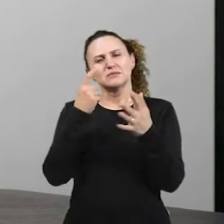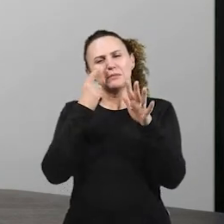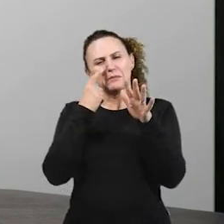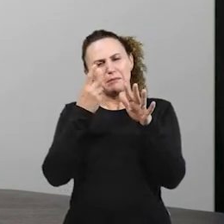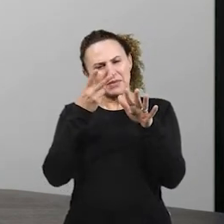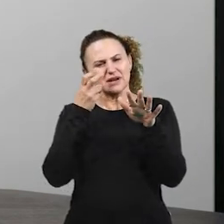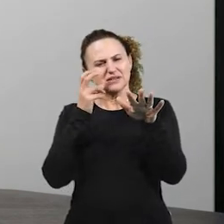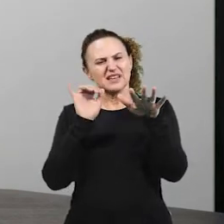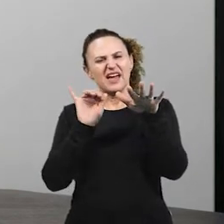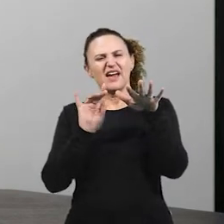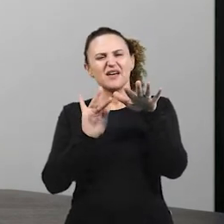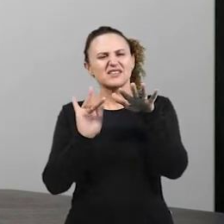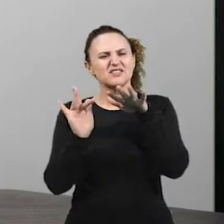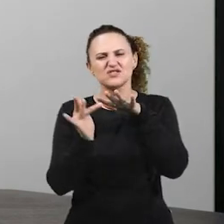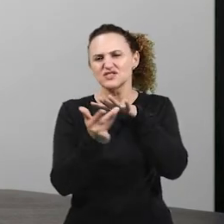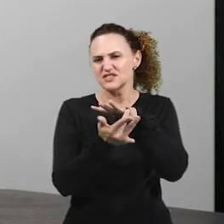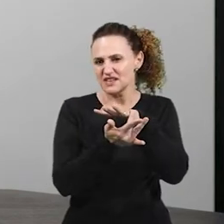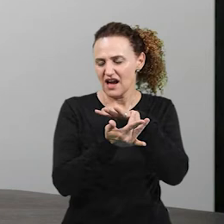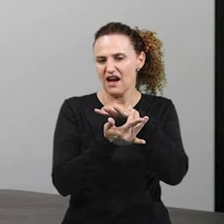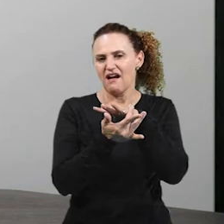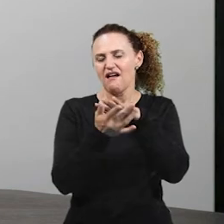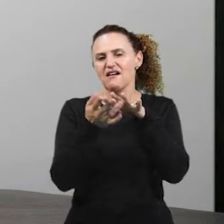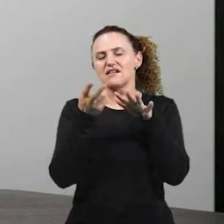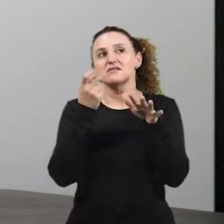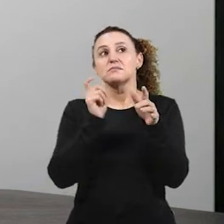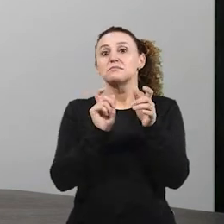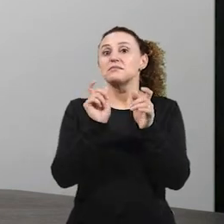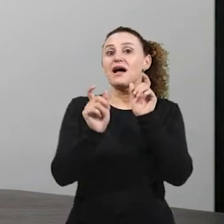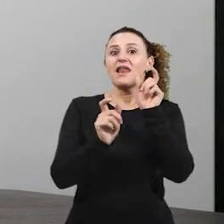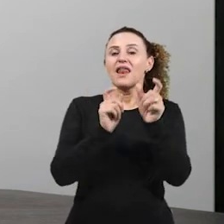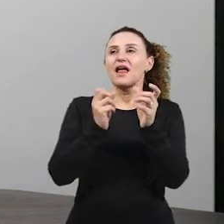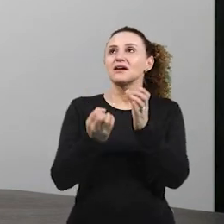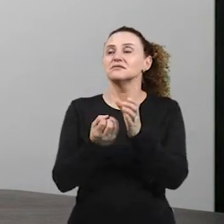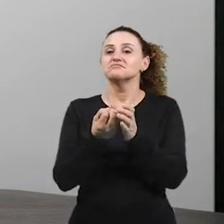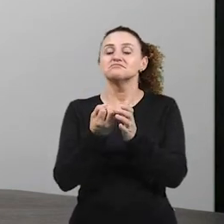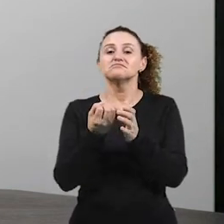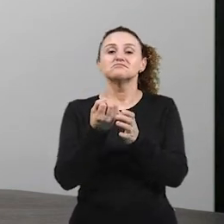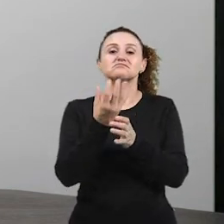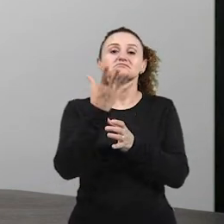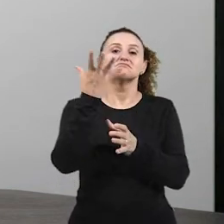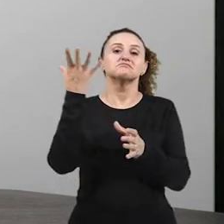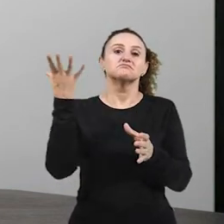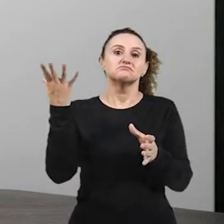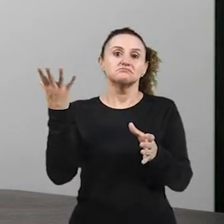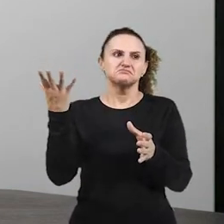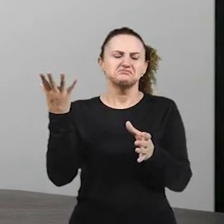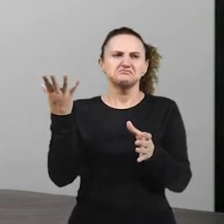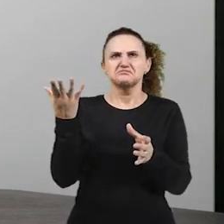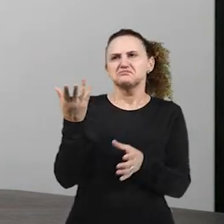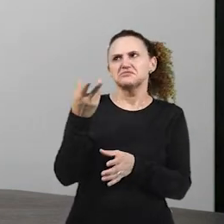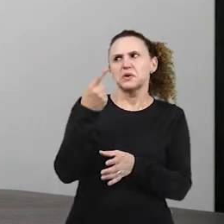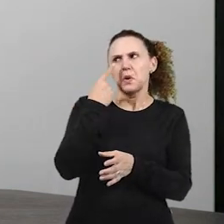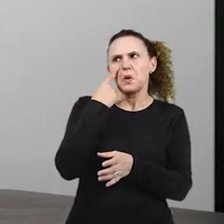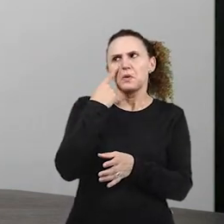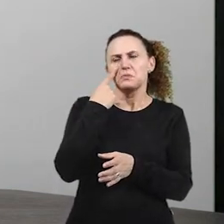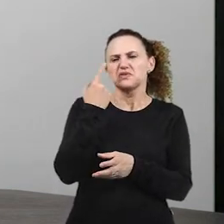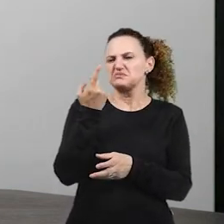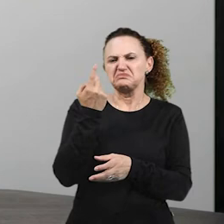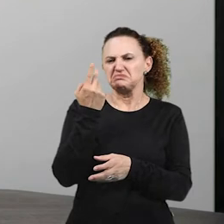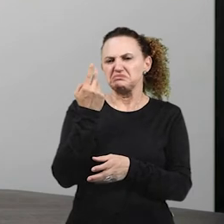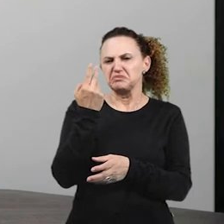vocês veem muitas palavras surgindo E aí você faça em nossa eu nunca tinha